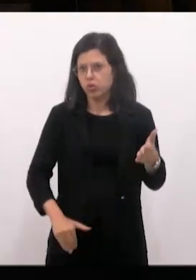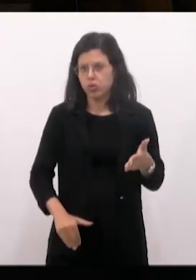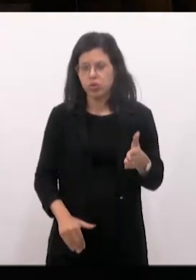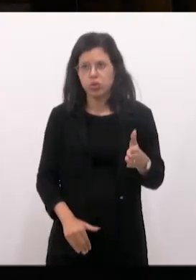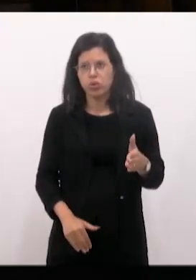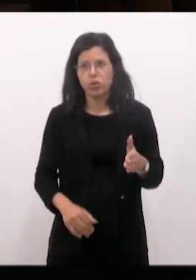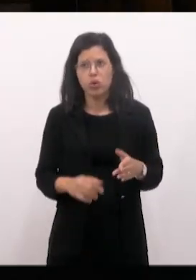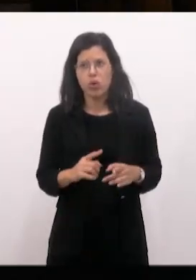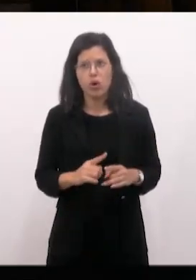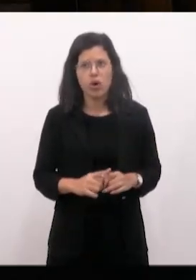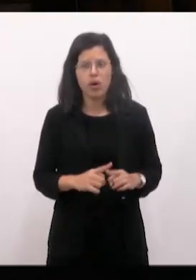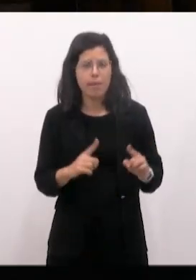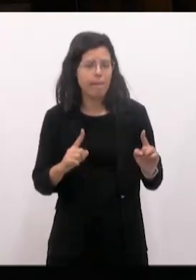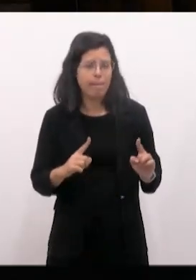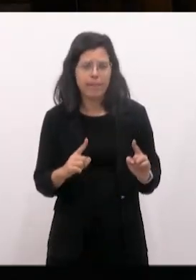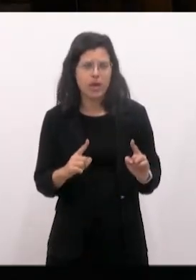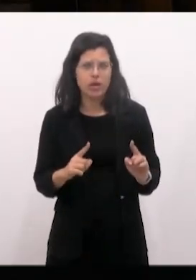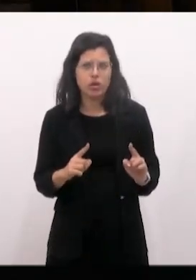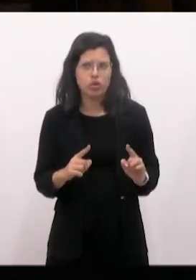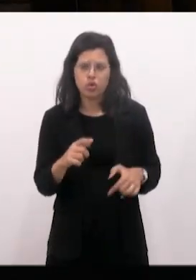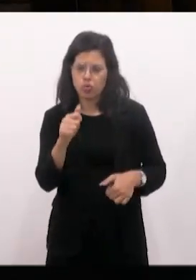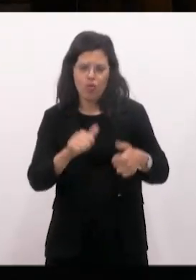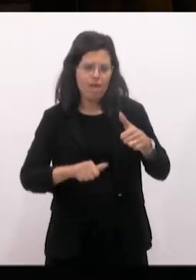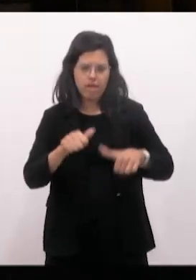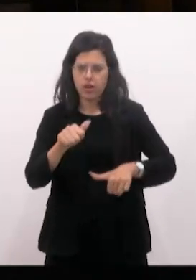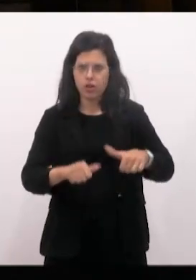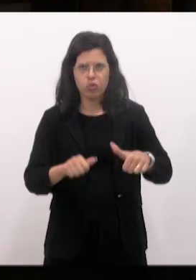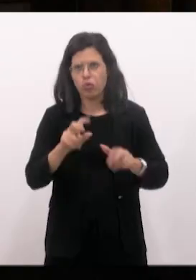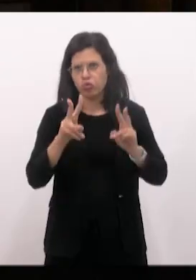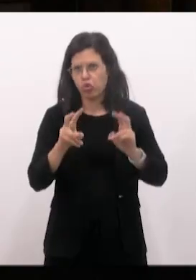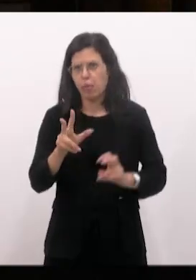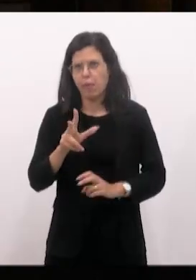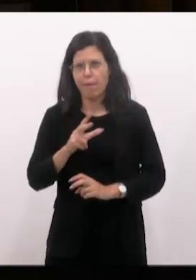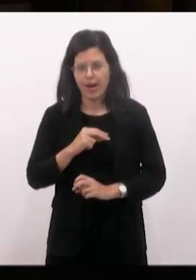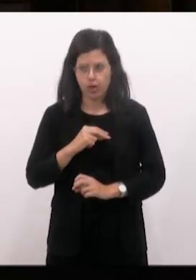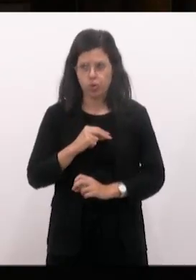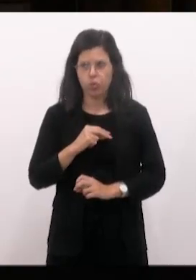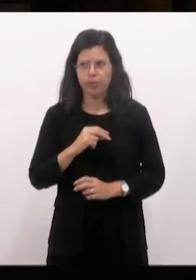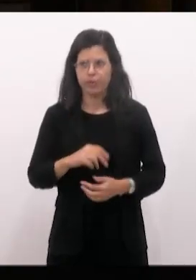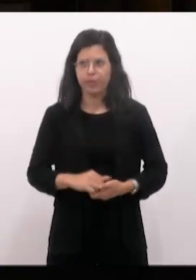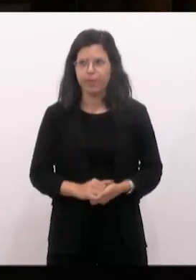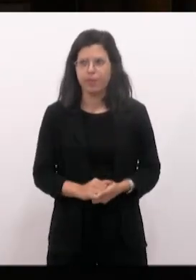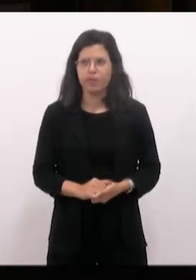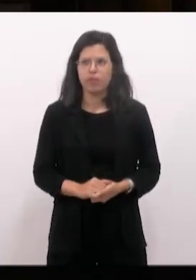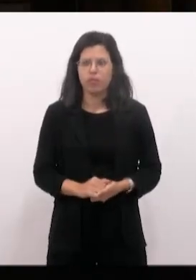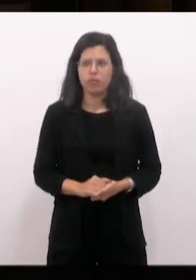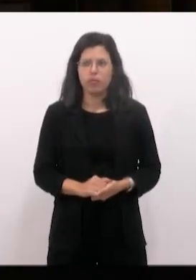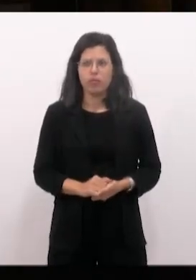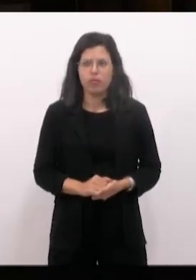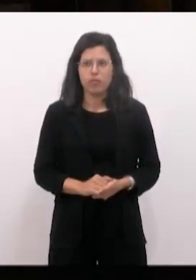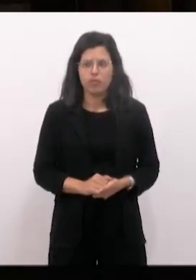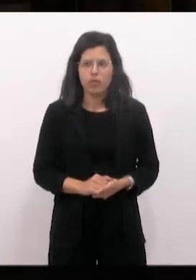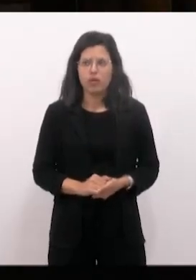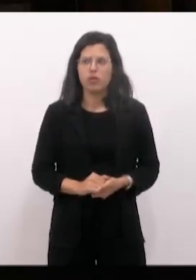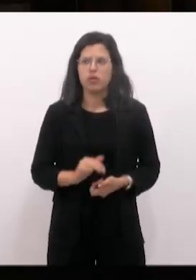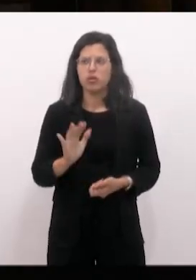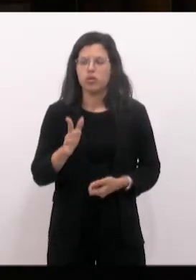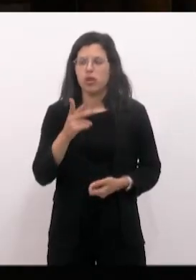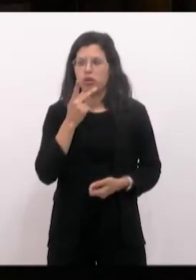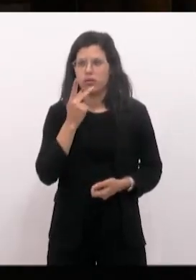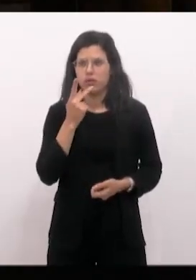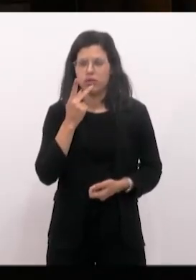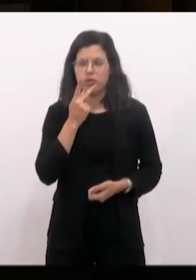e não entrou na questão do mérito. E, claro, como já revelado, inclusive, no